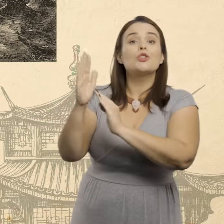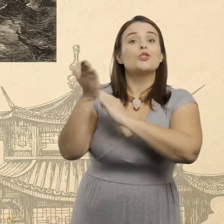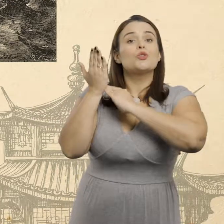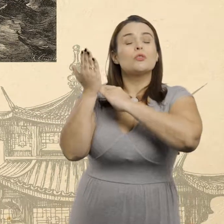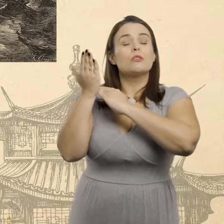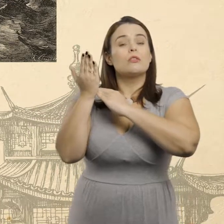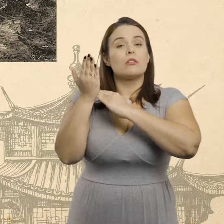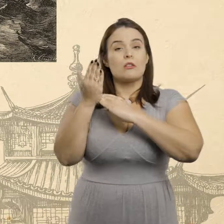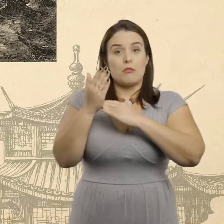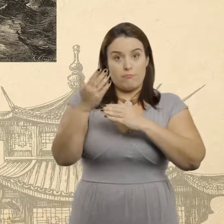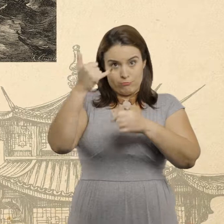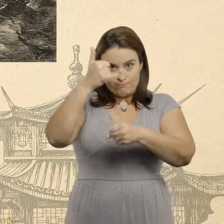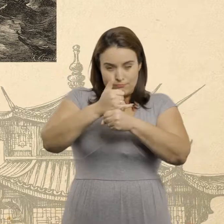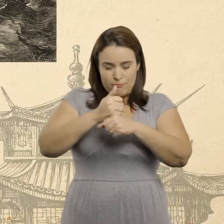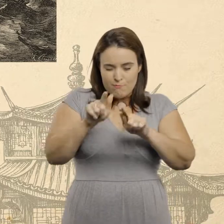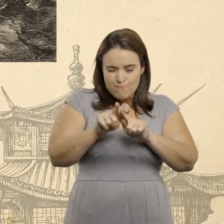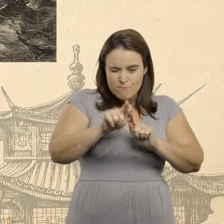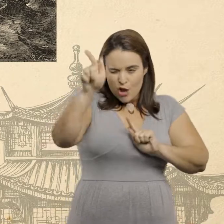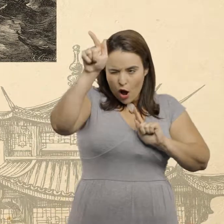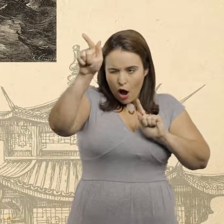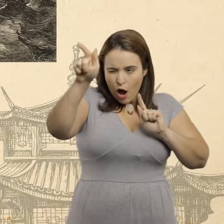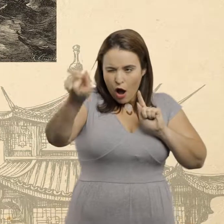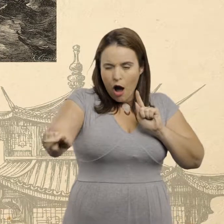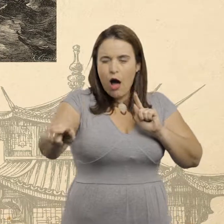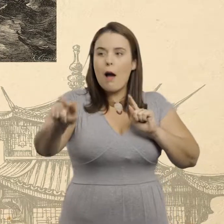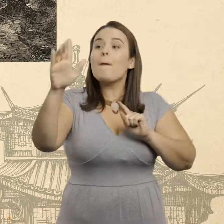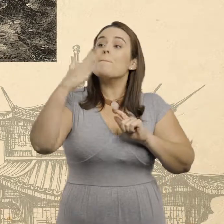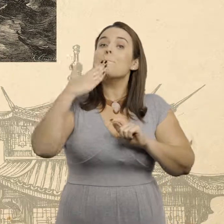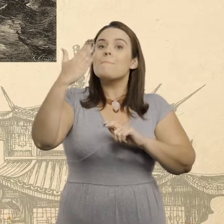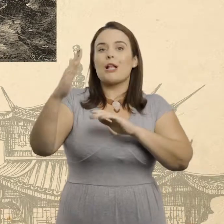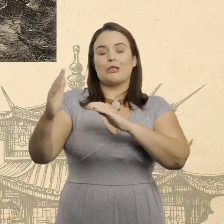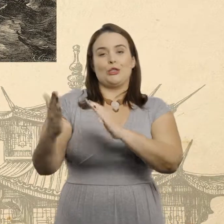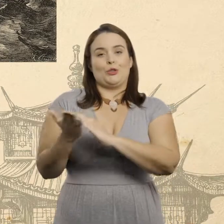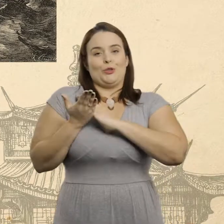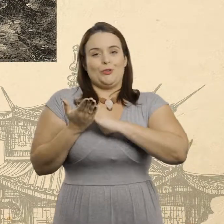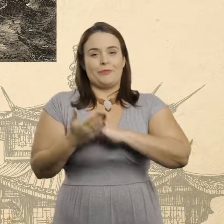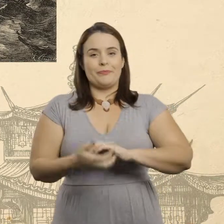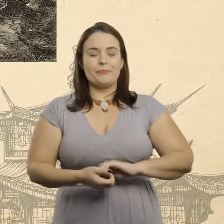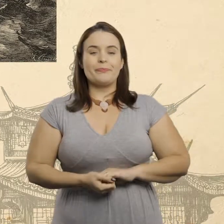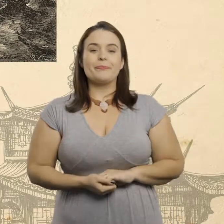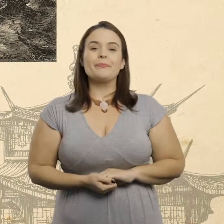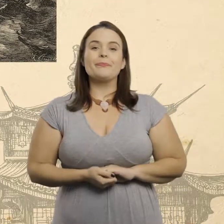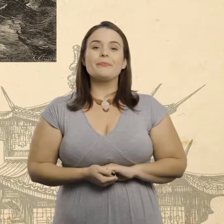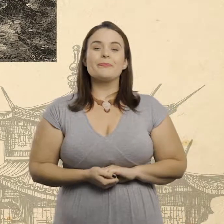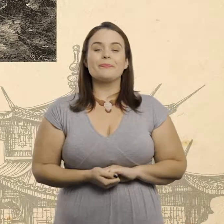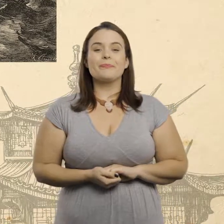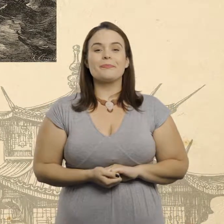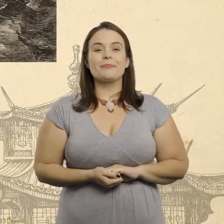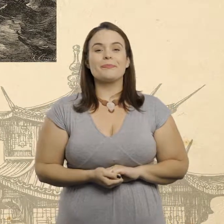pedir ajuda ao navio. John Bunsby usou um canhão para fazer sinal para o navio.